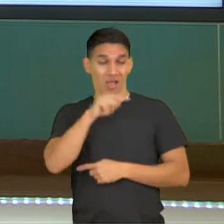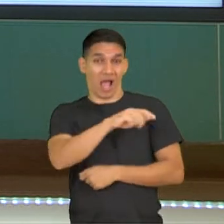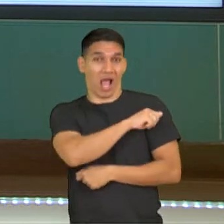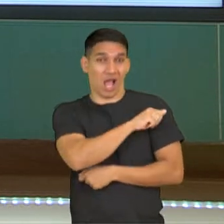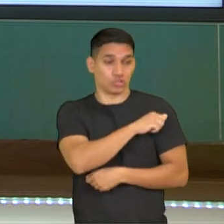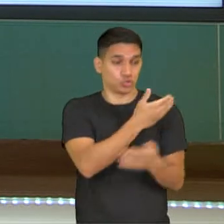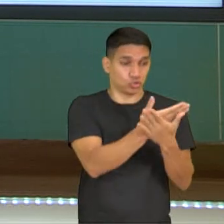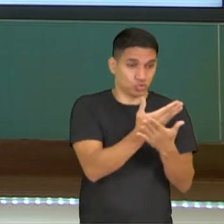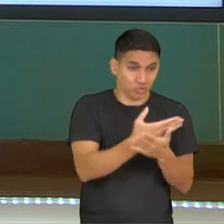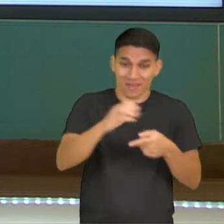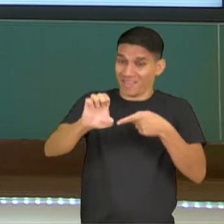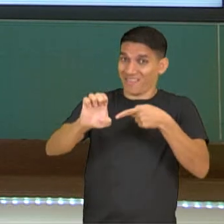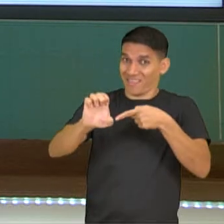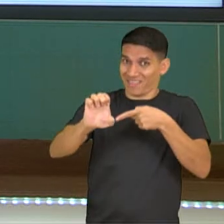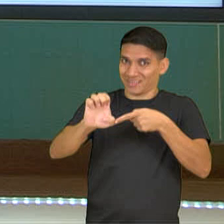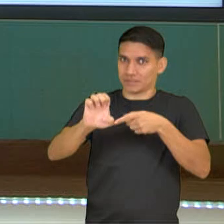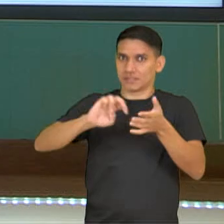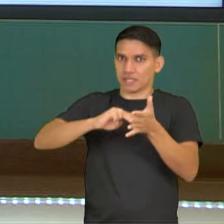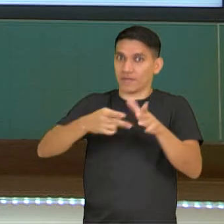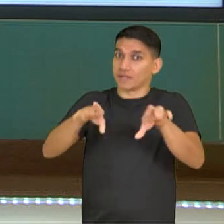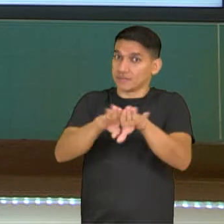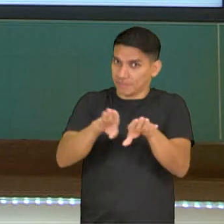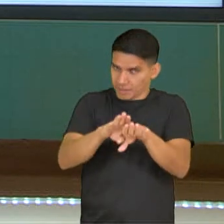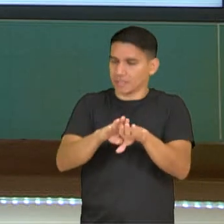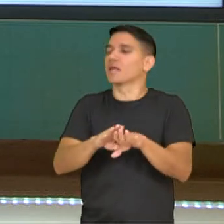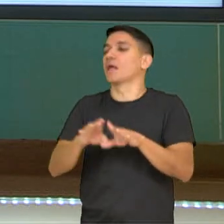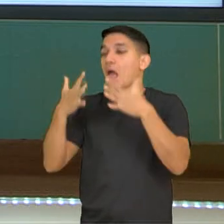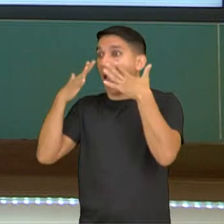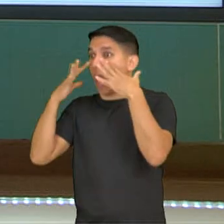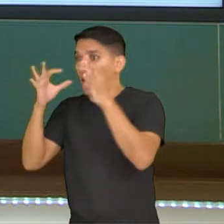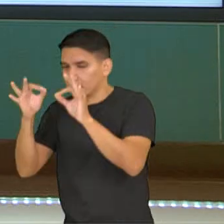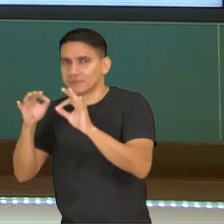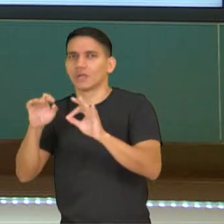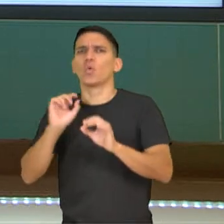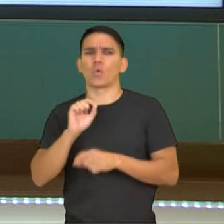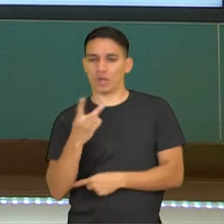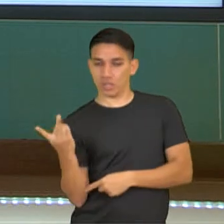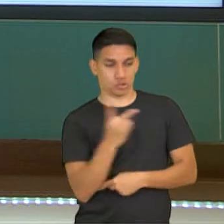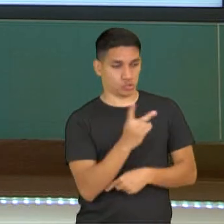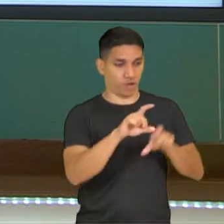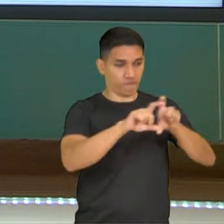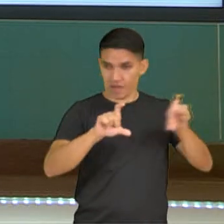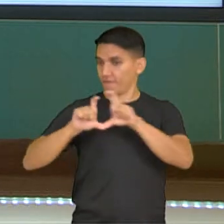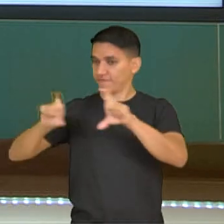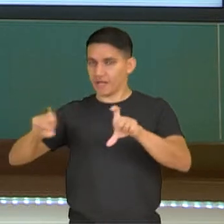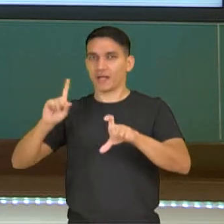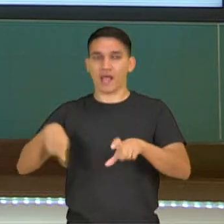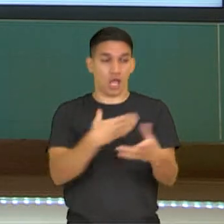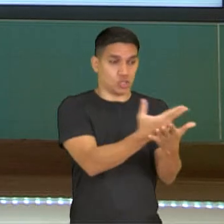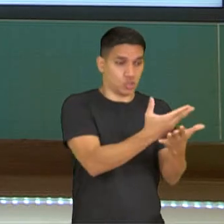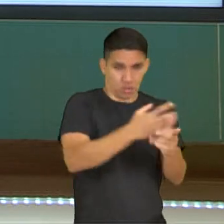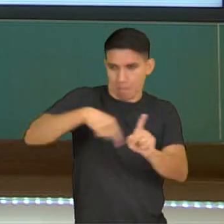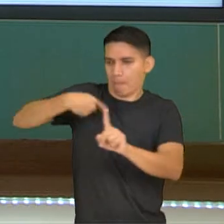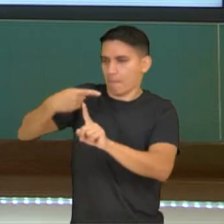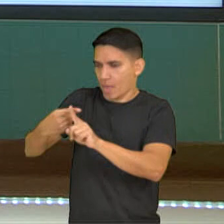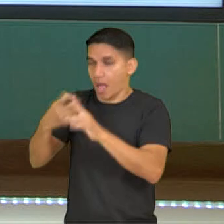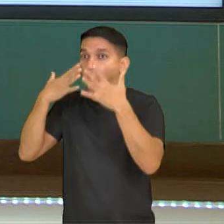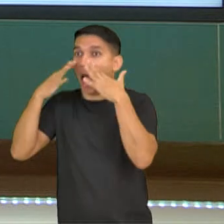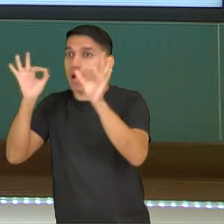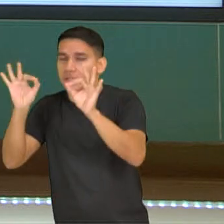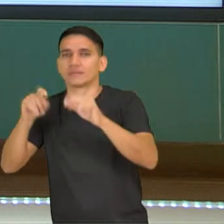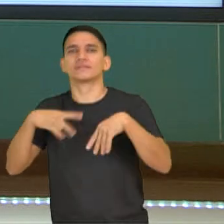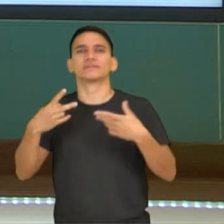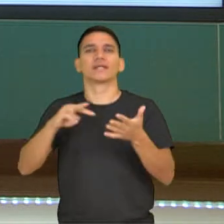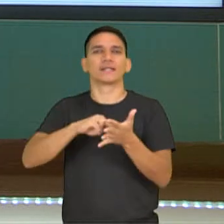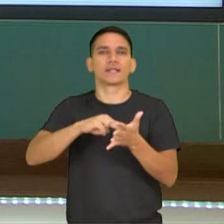e o e somando duas ideias, duas orações, né? Além de estudar, ele presta atenção. Então, eu tenho esse e. Eu posso